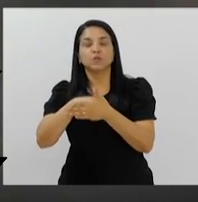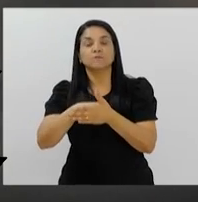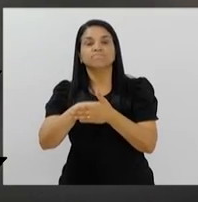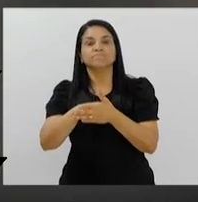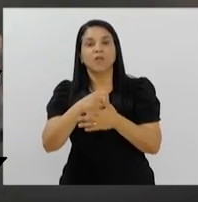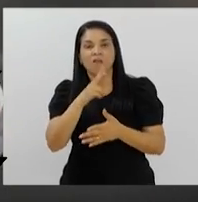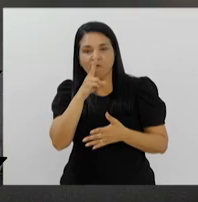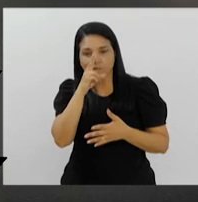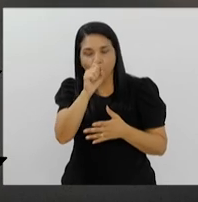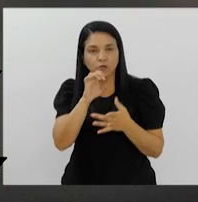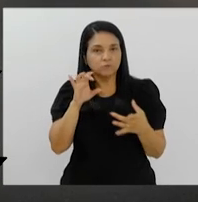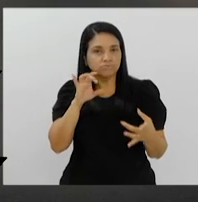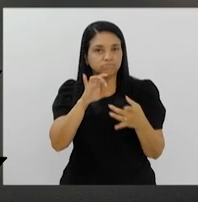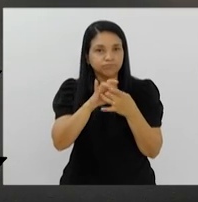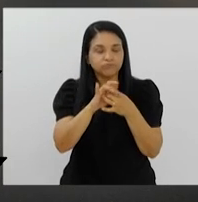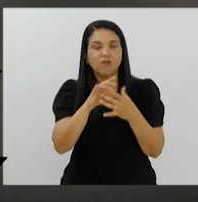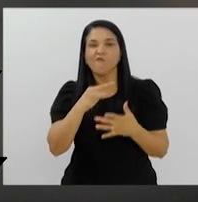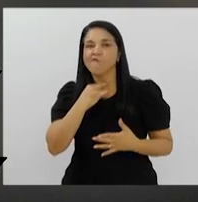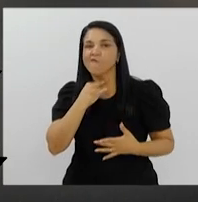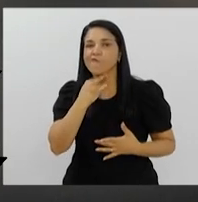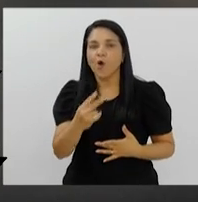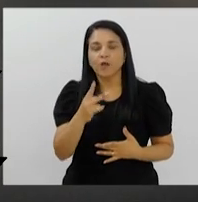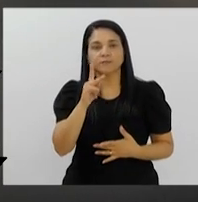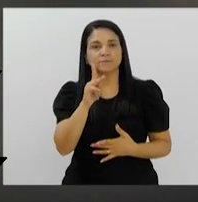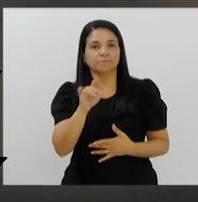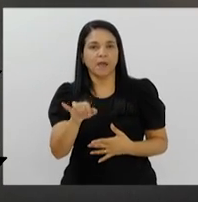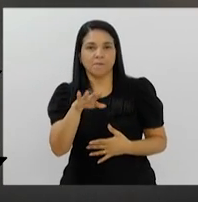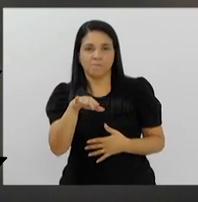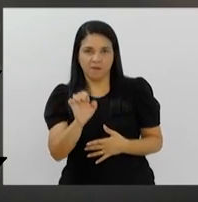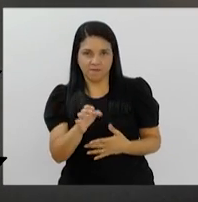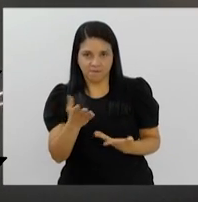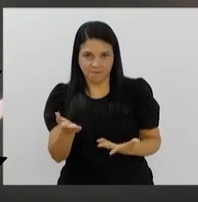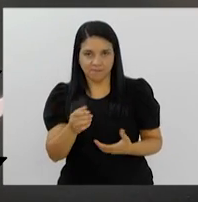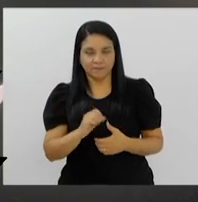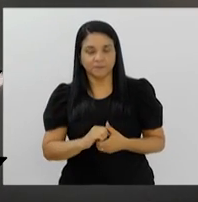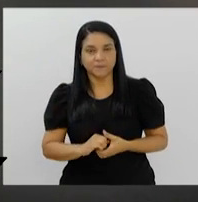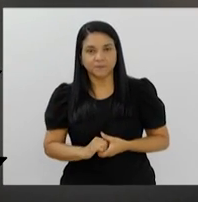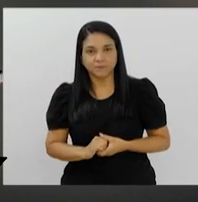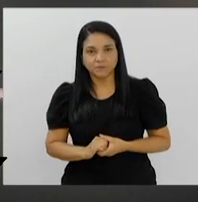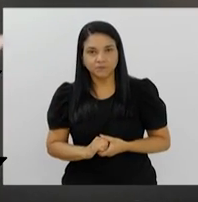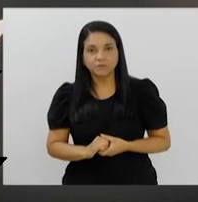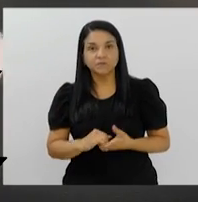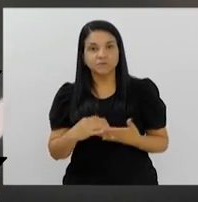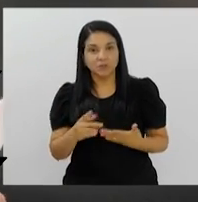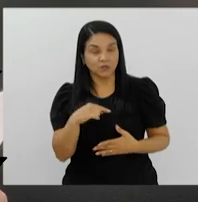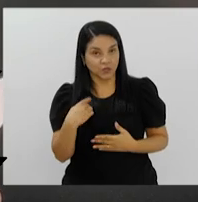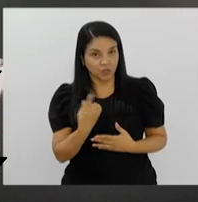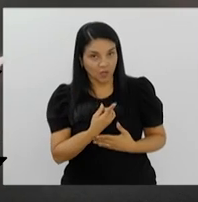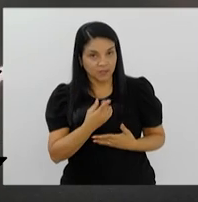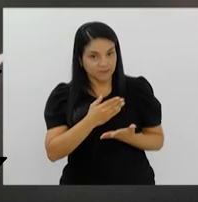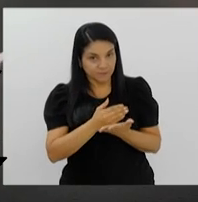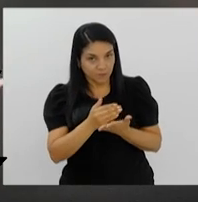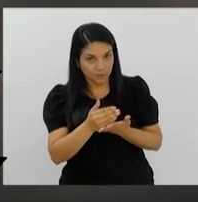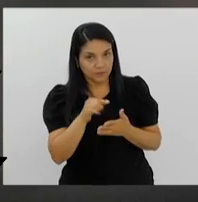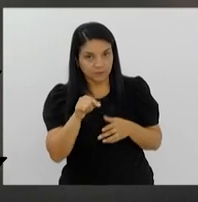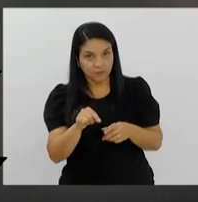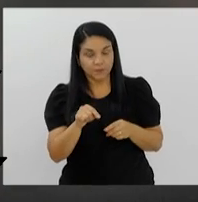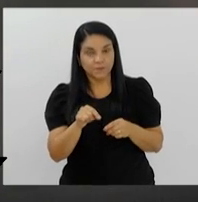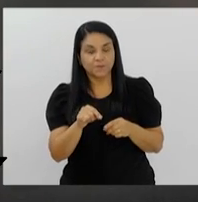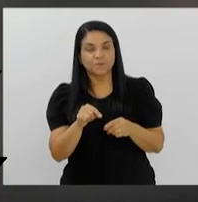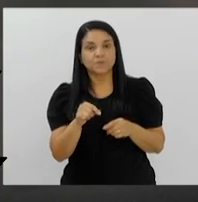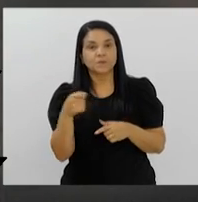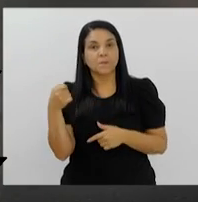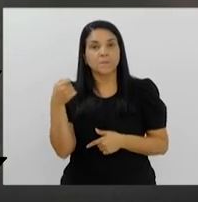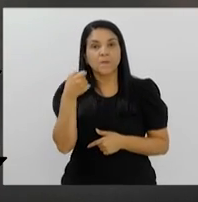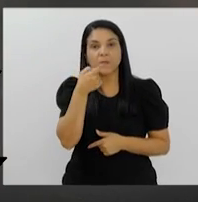força para dar voz a cada mãe e cada pai aqui hoje então nós vamos fazer o seguinte Eh vamos passar